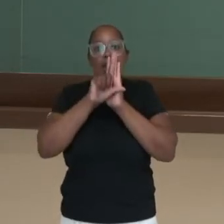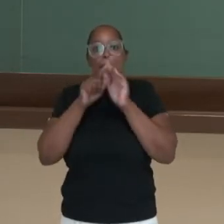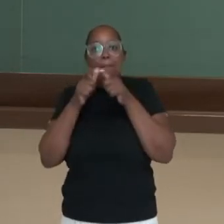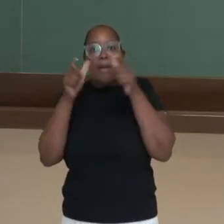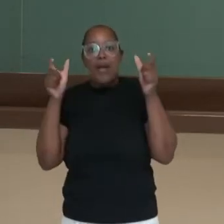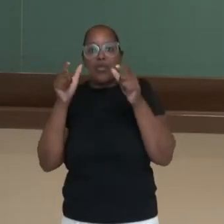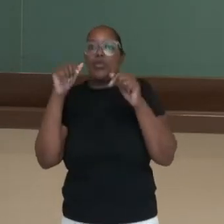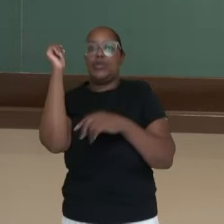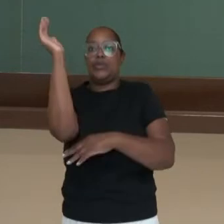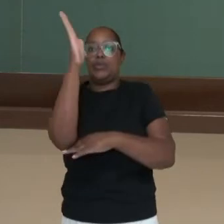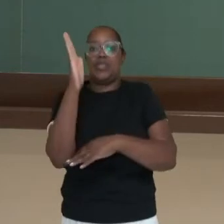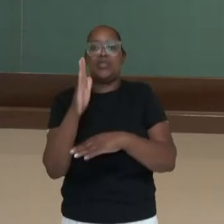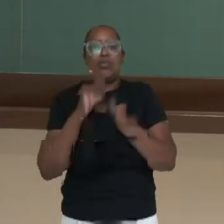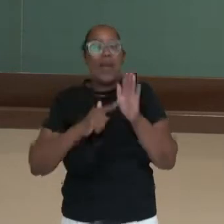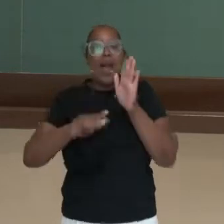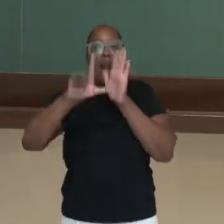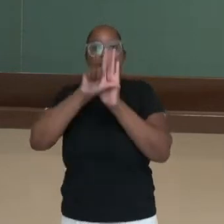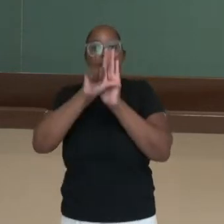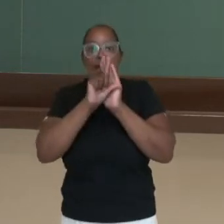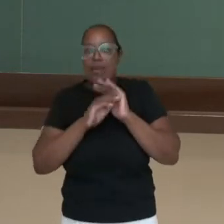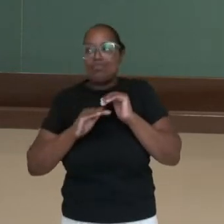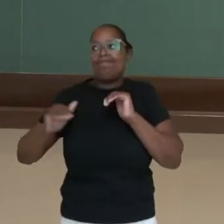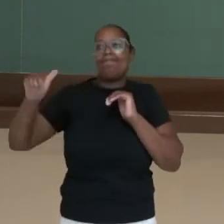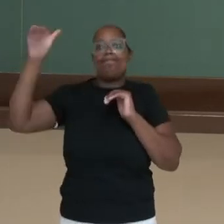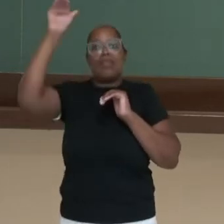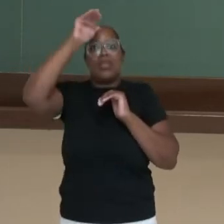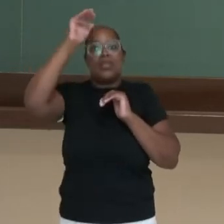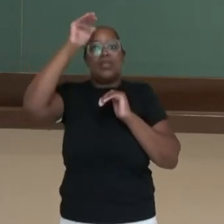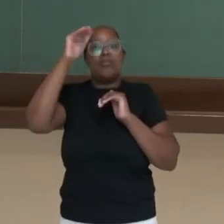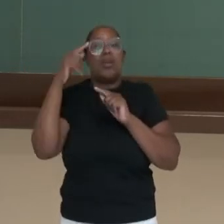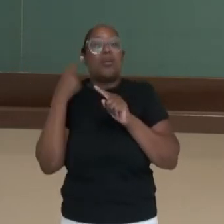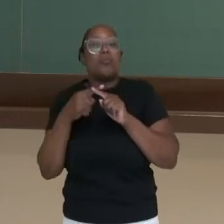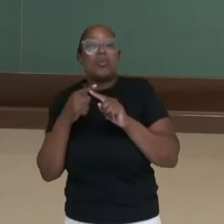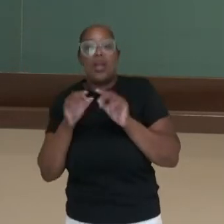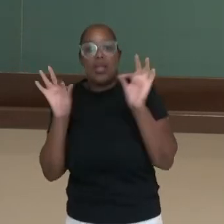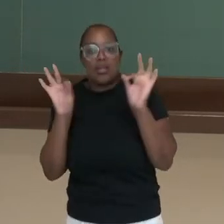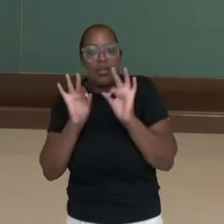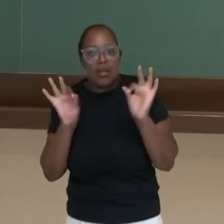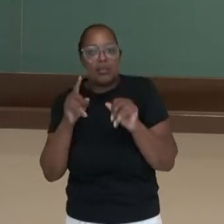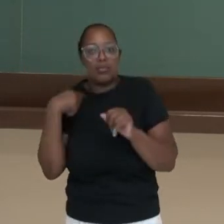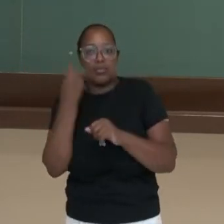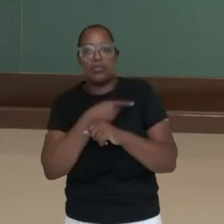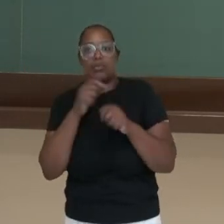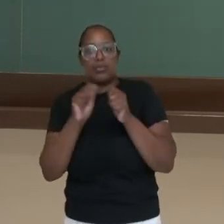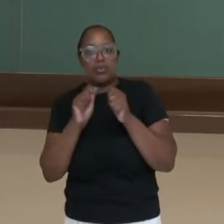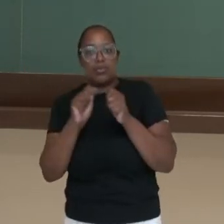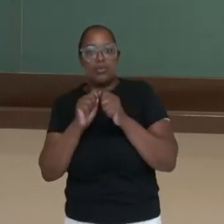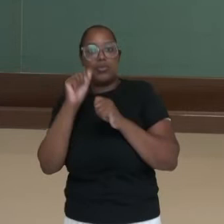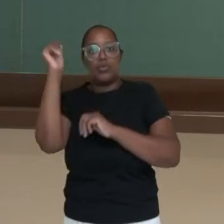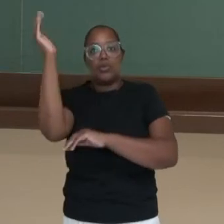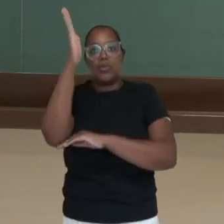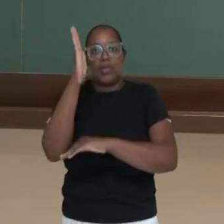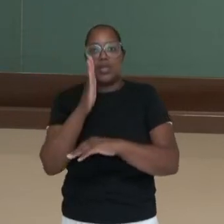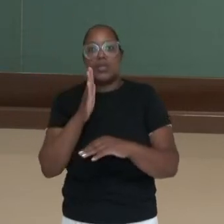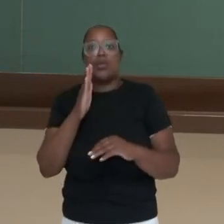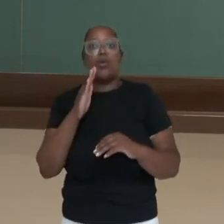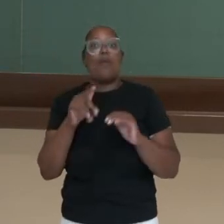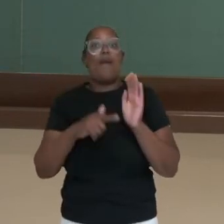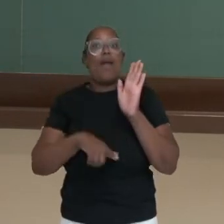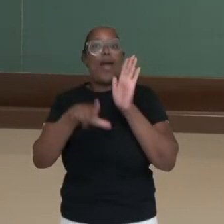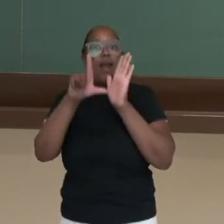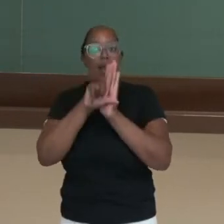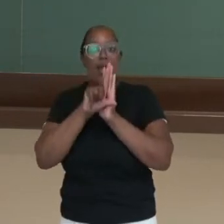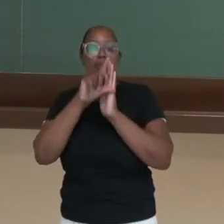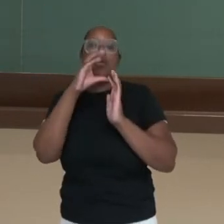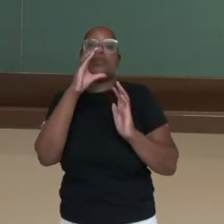certo? É a lei das leis. Nada que a gente faz no Brasil pode ferir a lei da Constituição. É um conjunto ali